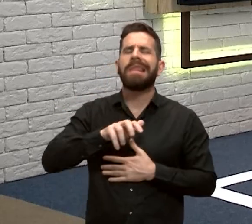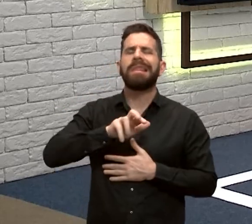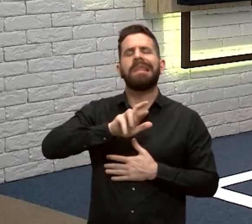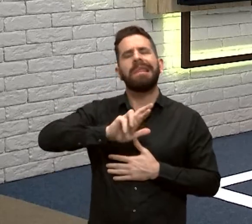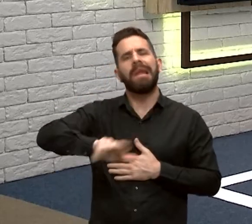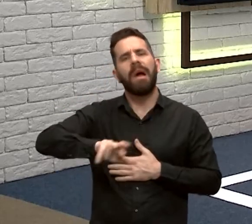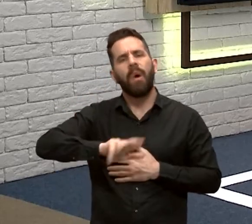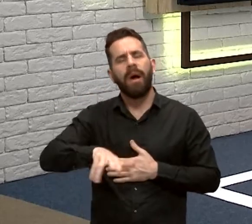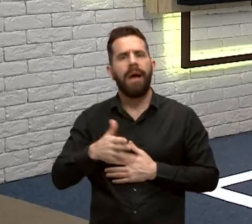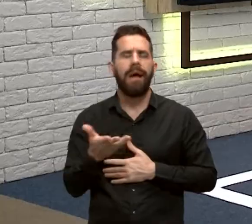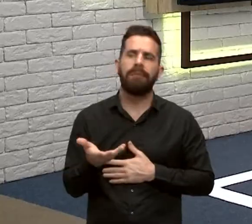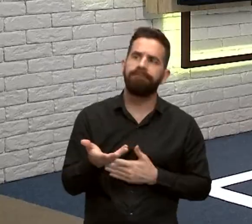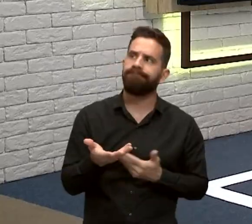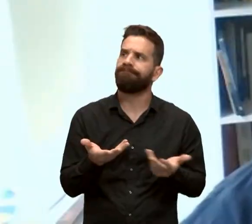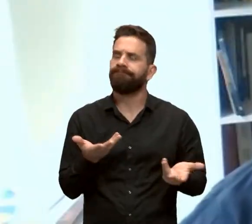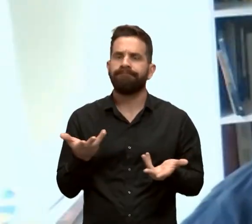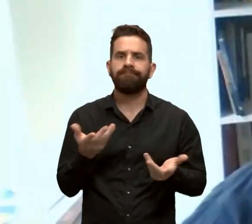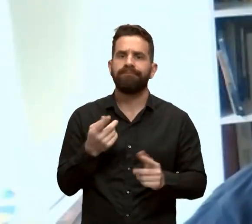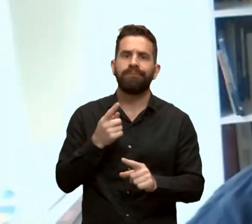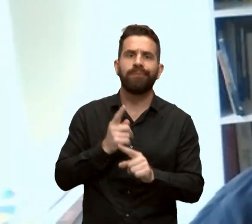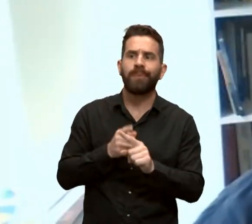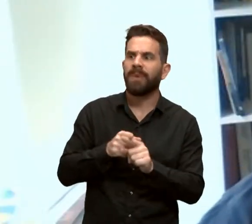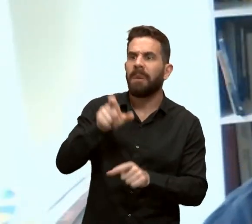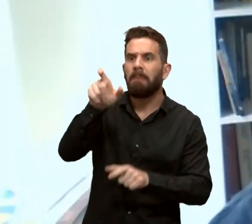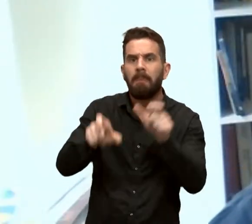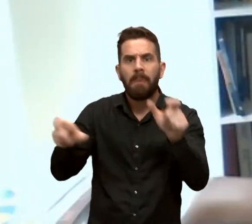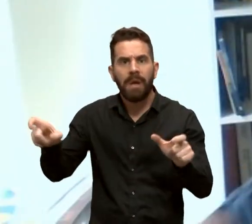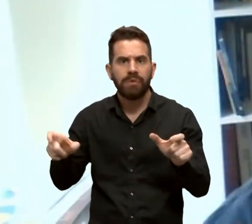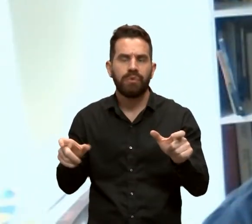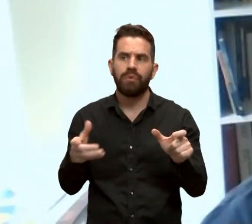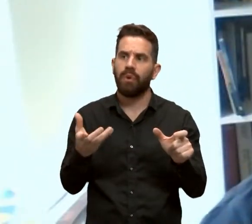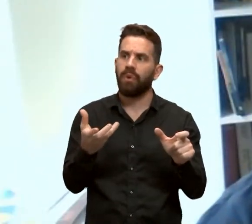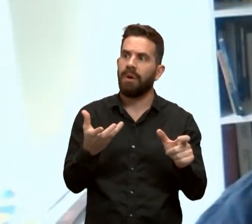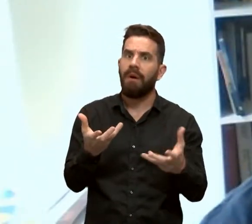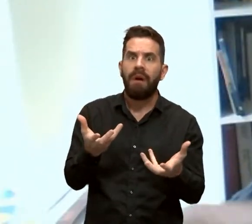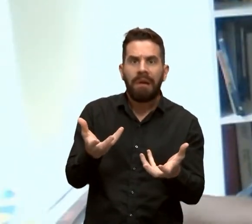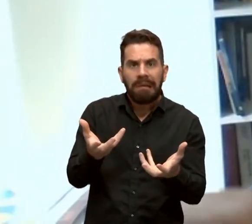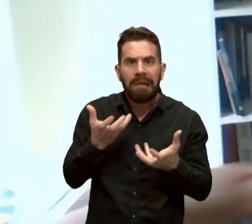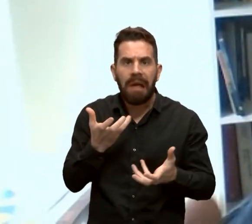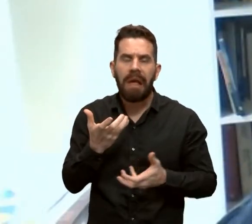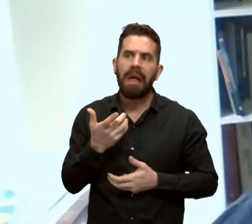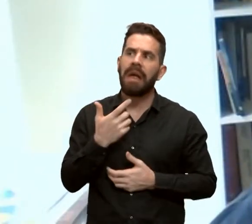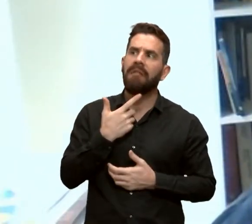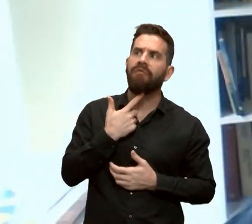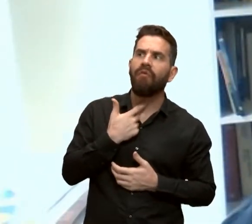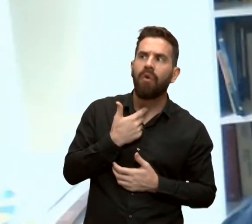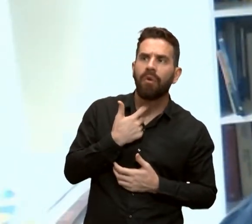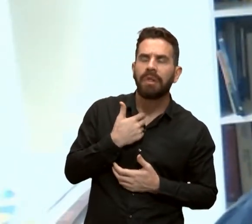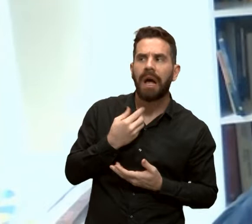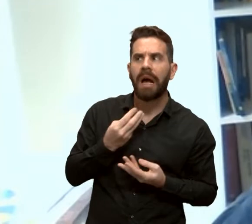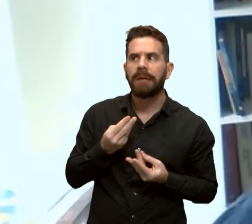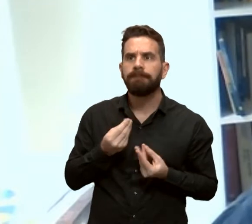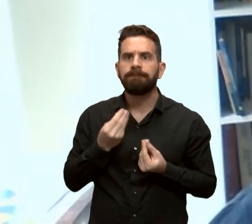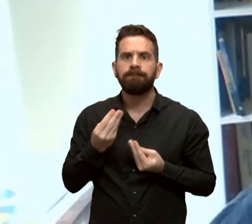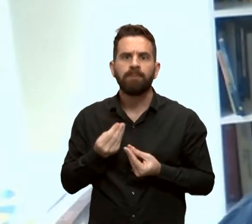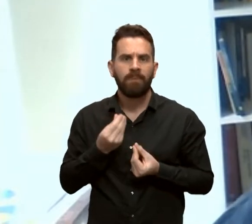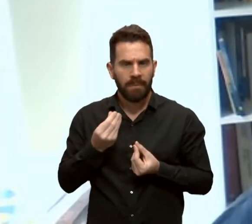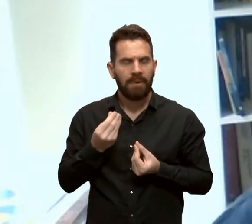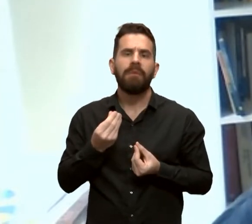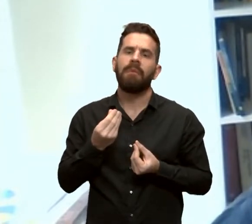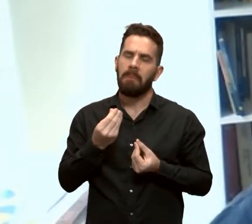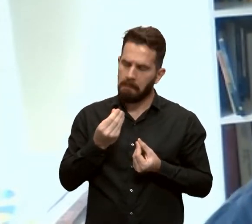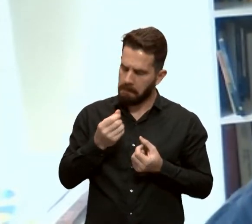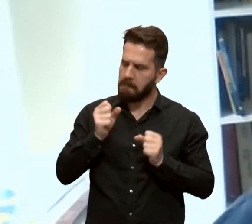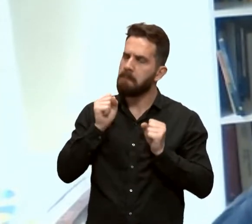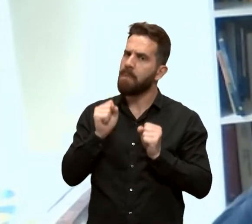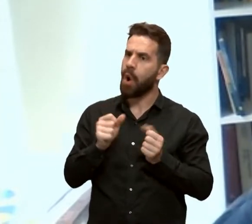propriamente para aquele que está propenso, ou que está disposto, ou que já sinalizou, né, que vai